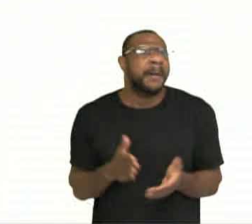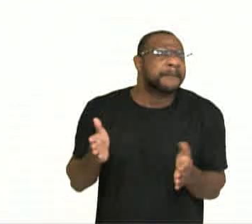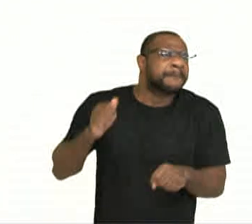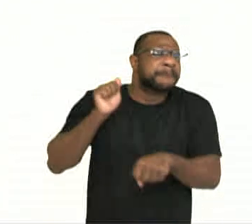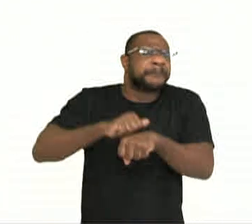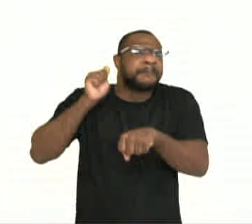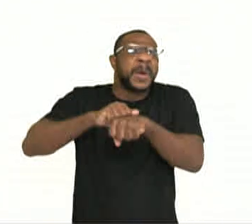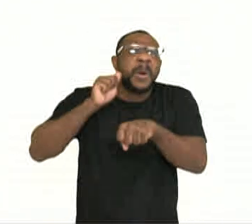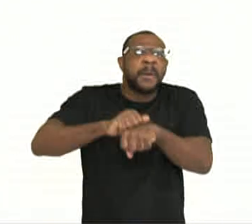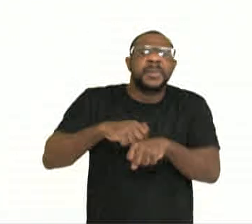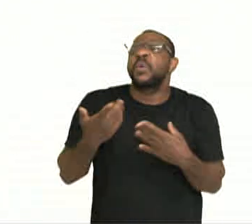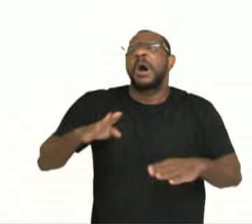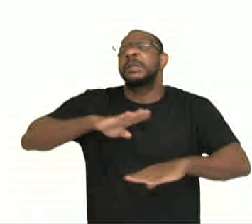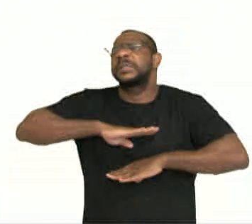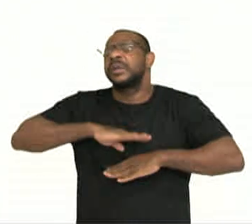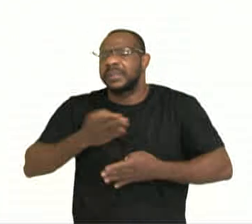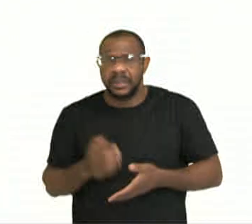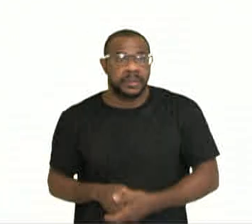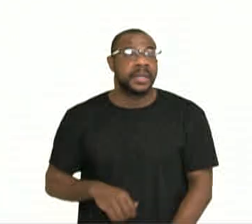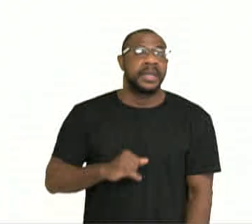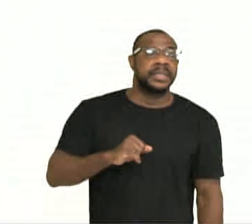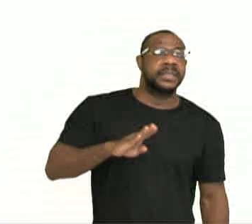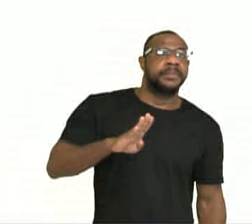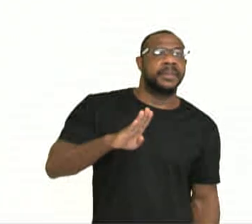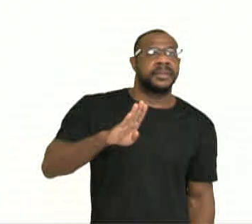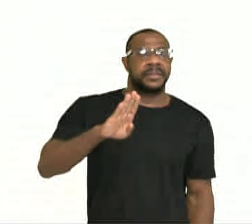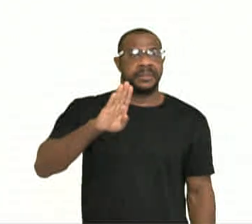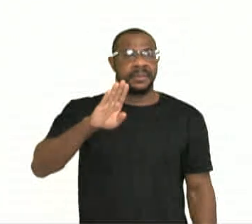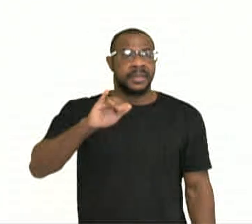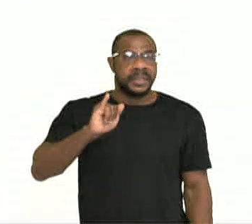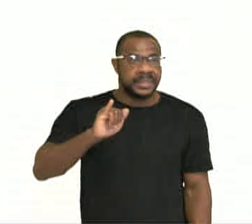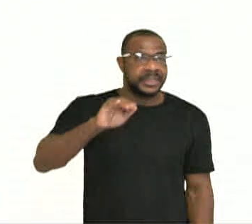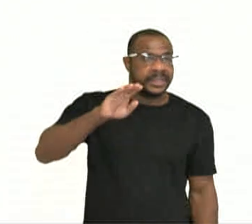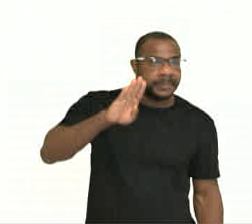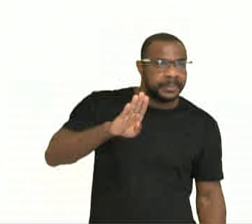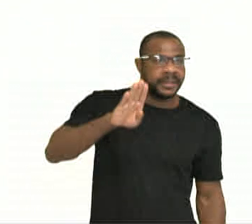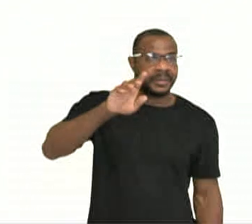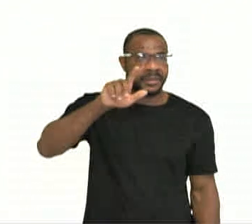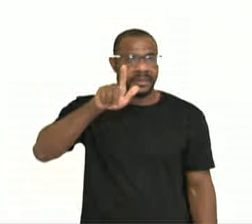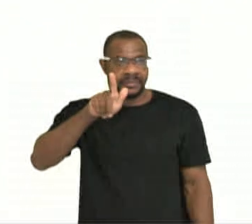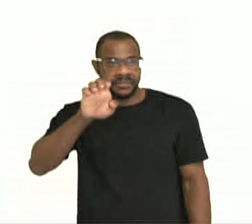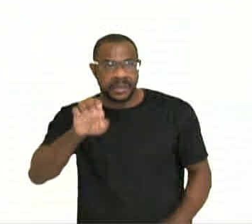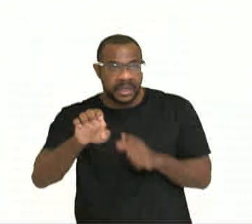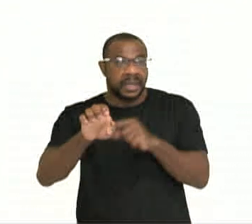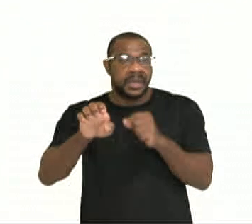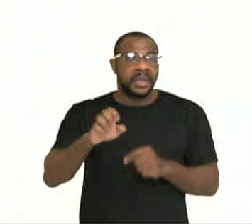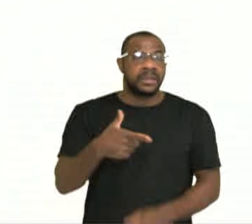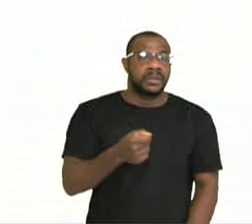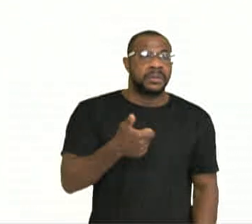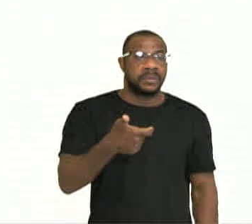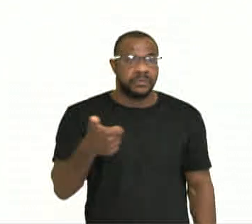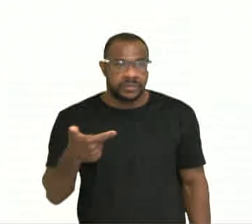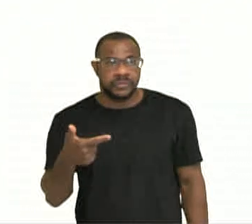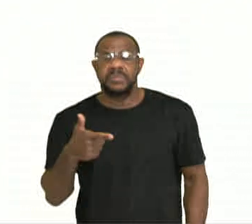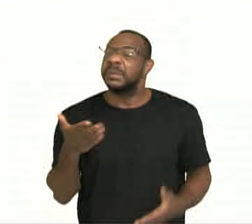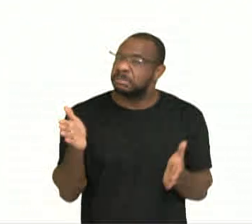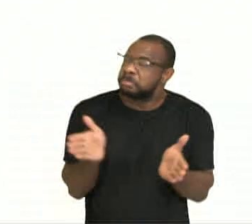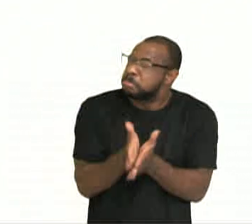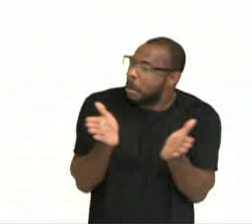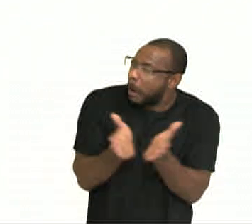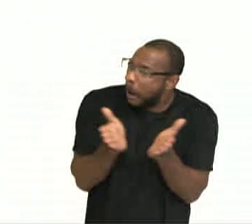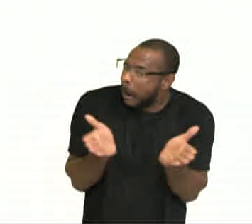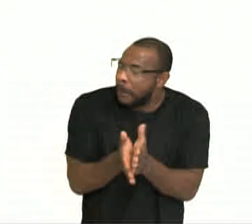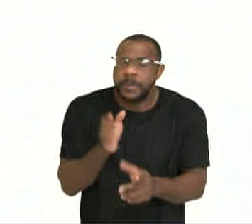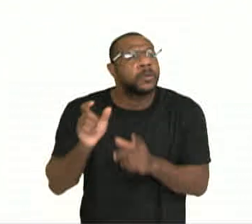é a situação? Segundo o IBGE, em 2021, é considerado situação de extrema pobreza